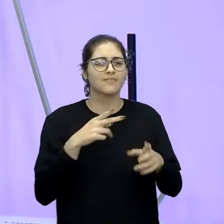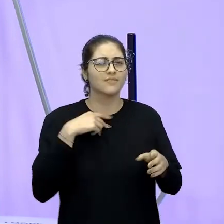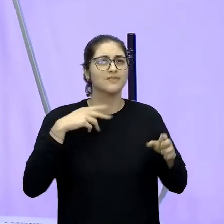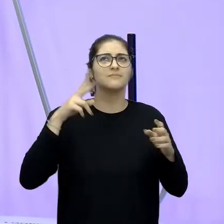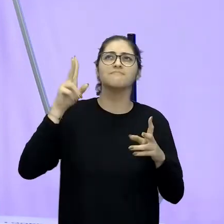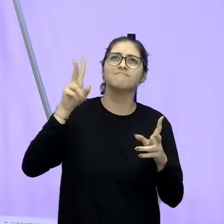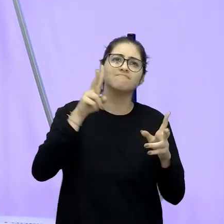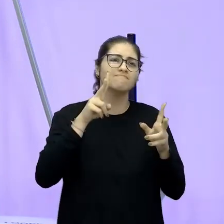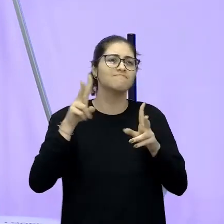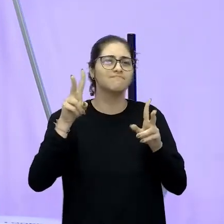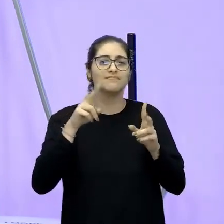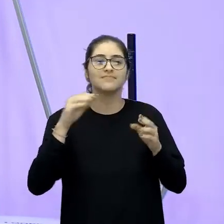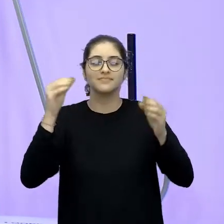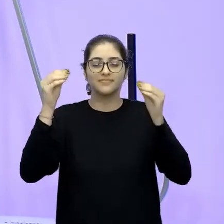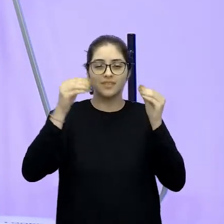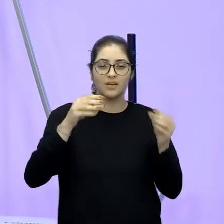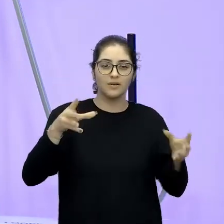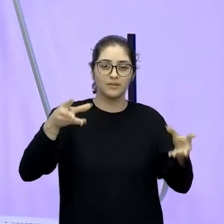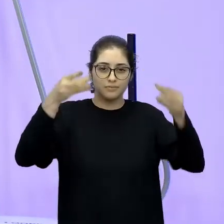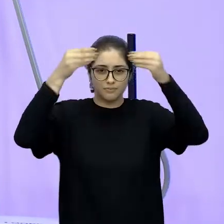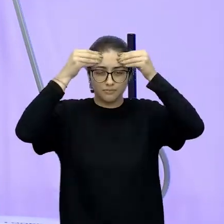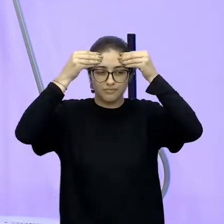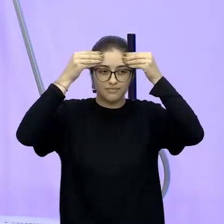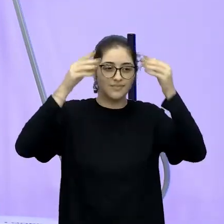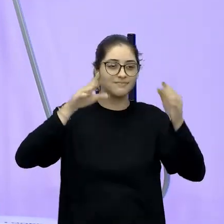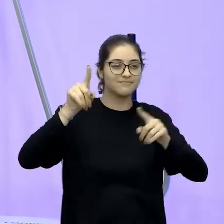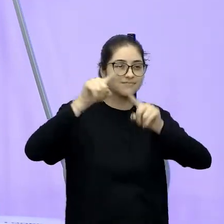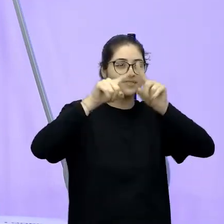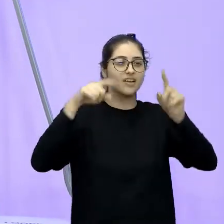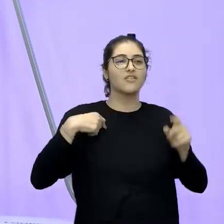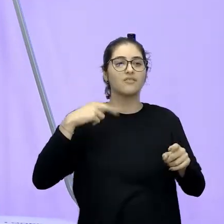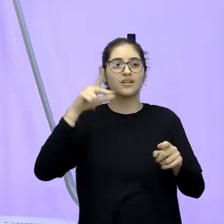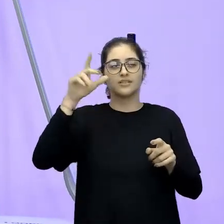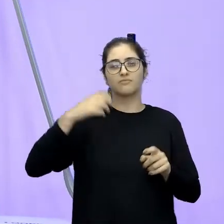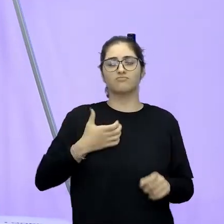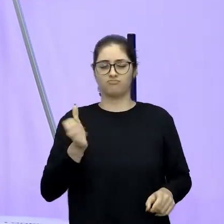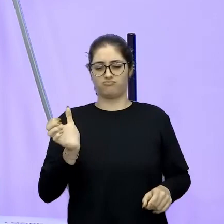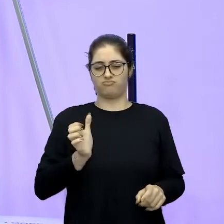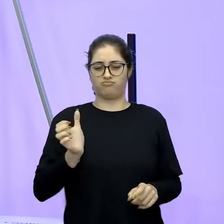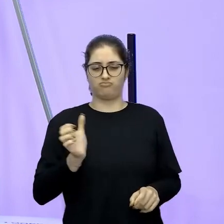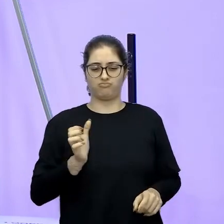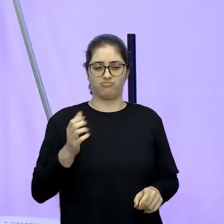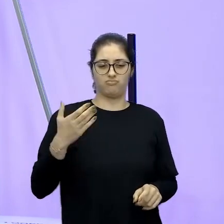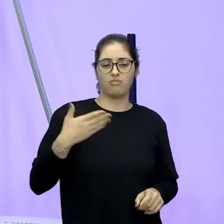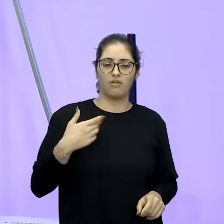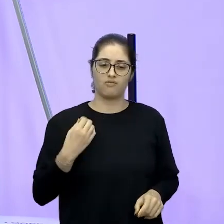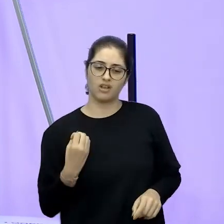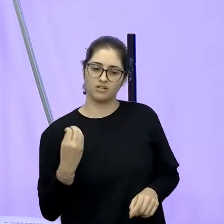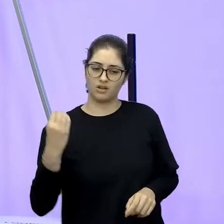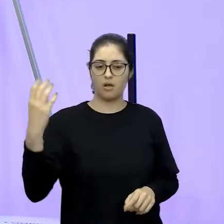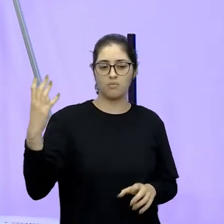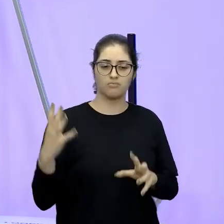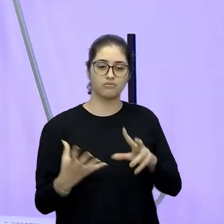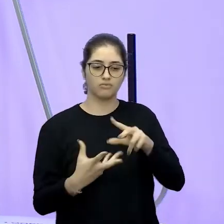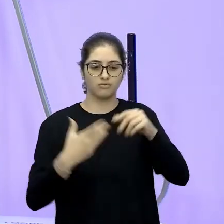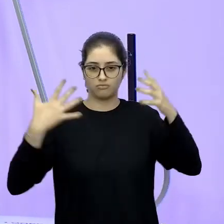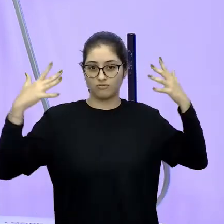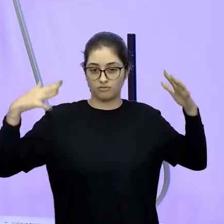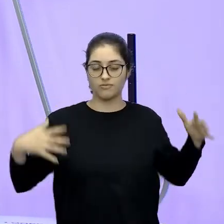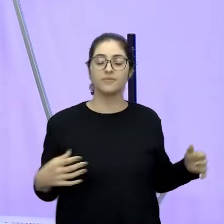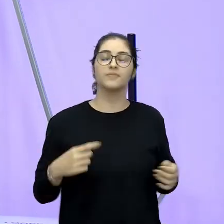brincando aqui, eu já visualizo o professor Josélio milionário, o professor Josélio viajando o mundo, né? Mas, quando eu vou começar a colocar